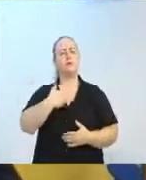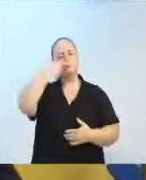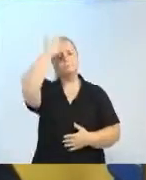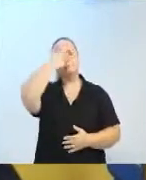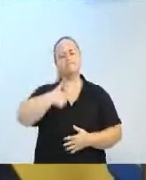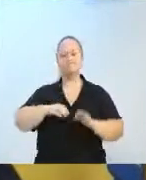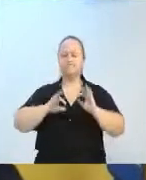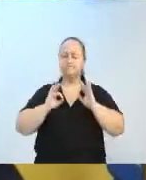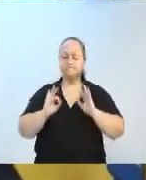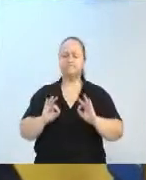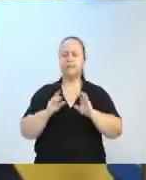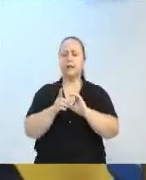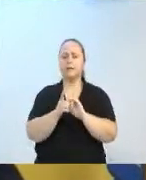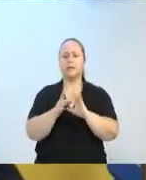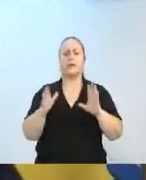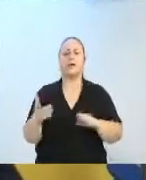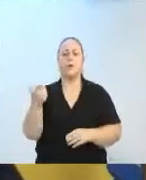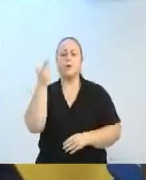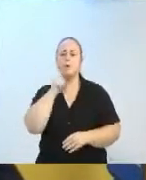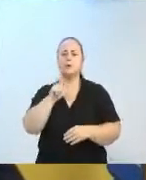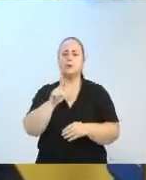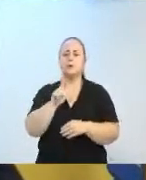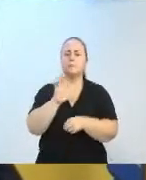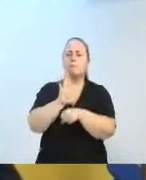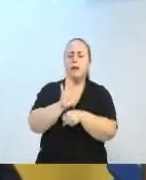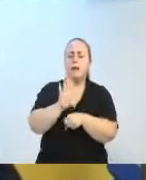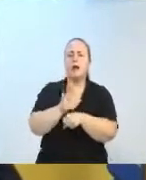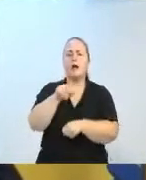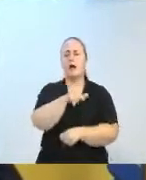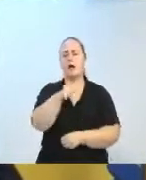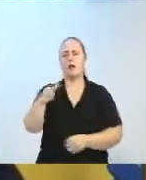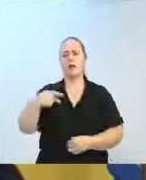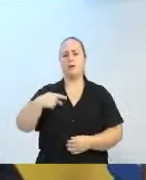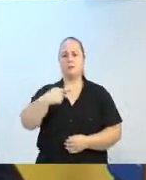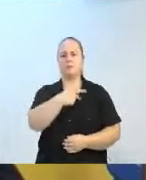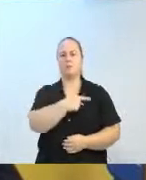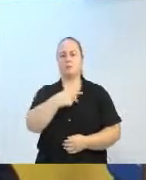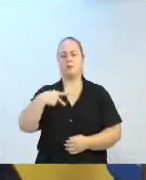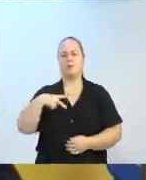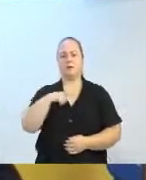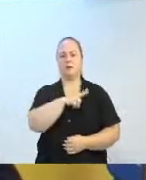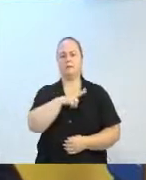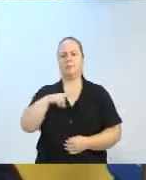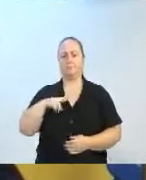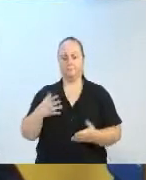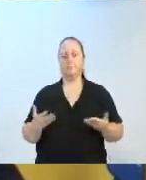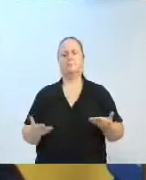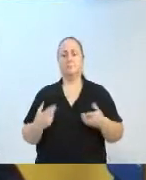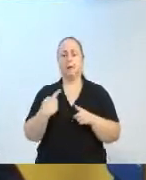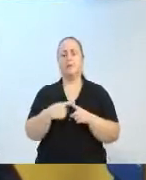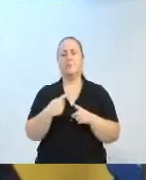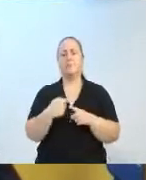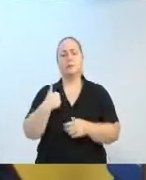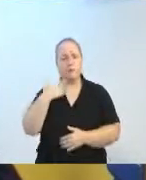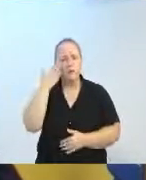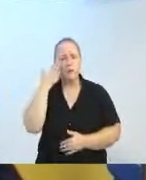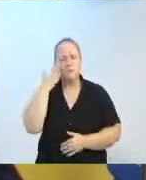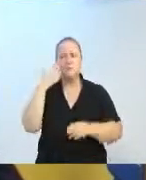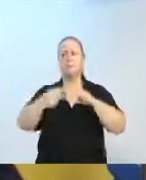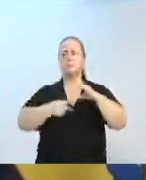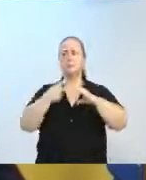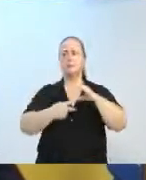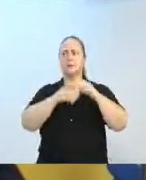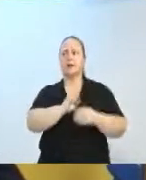propiciar aos pacientes. E, por isso, nós estamos aqui hoje, para manifestar a Câmara, e eu sei que essa Câmara é a voz do